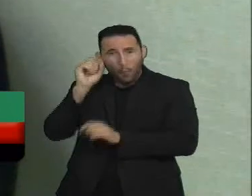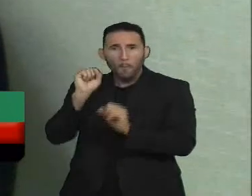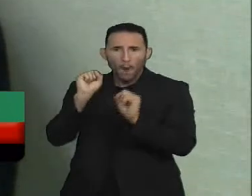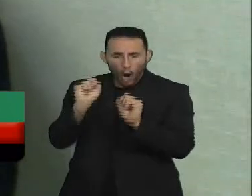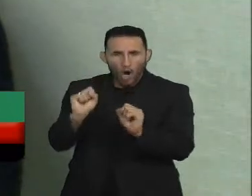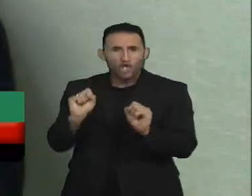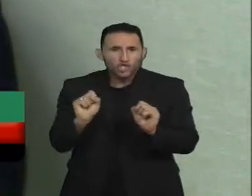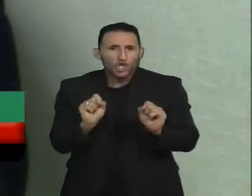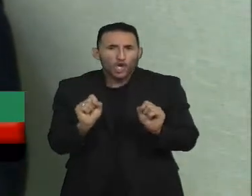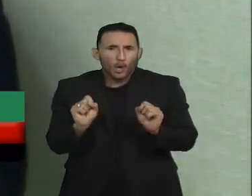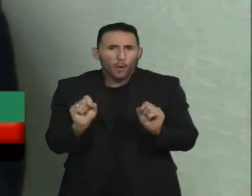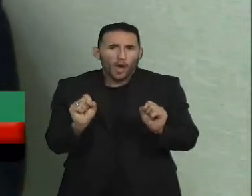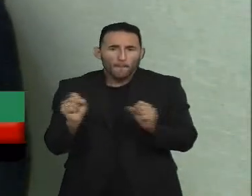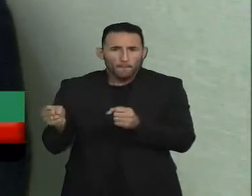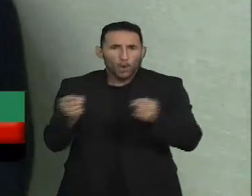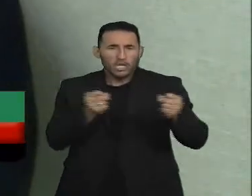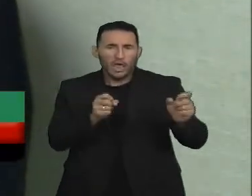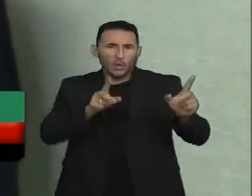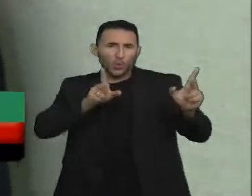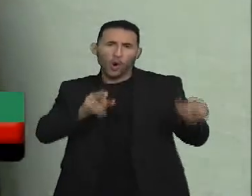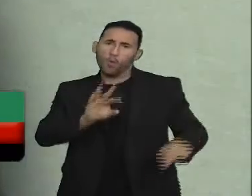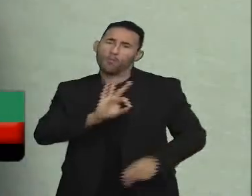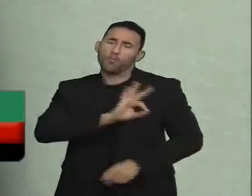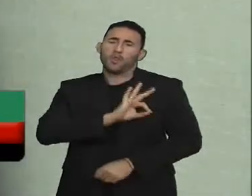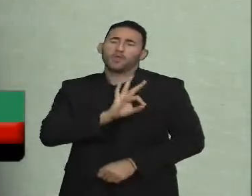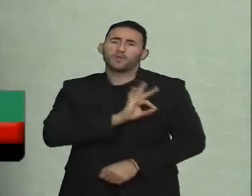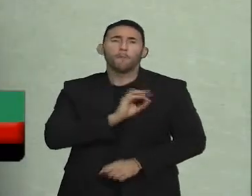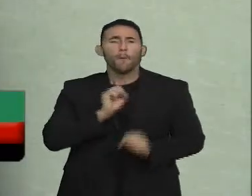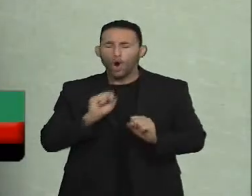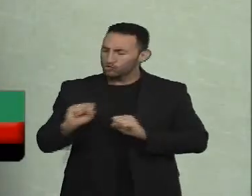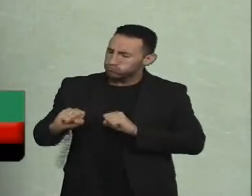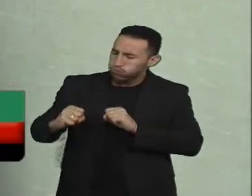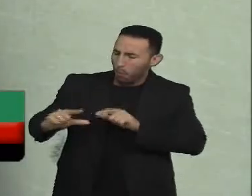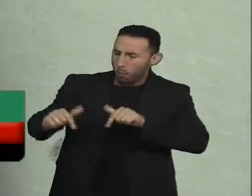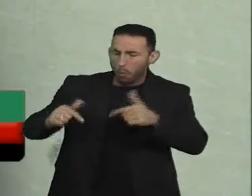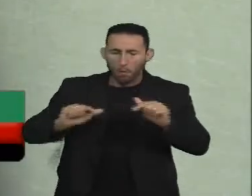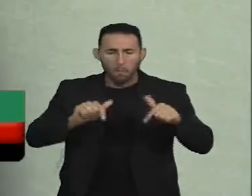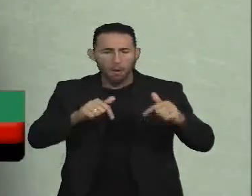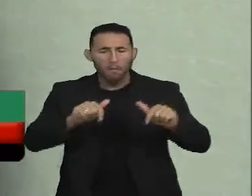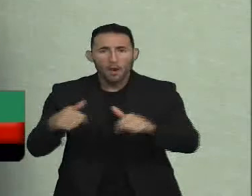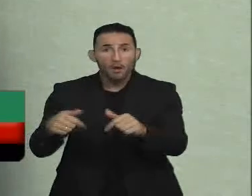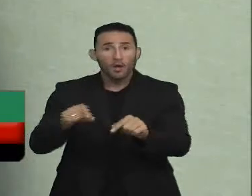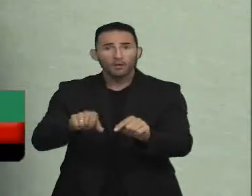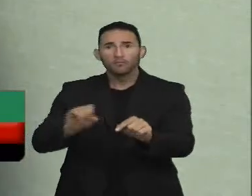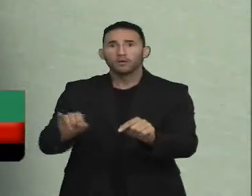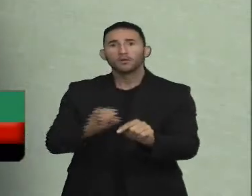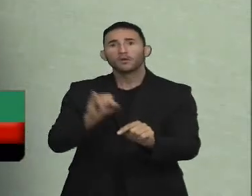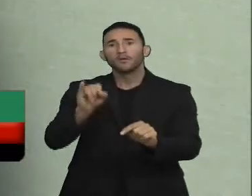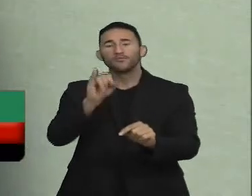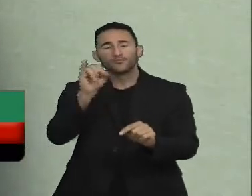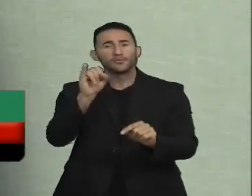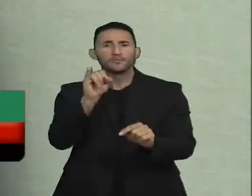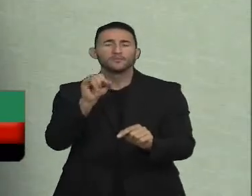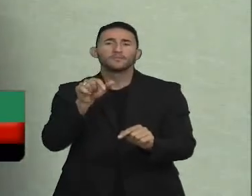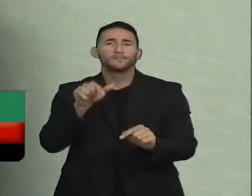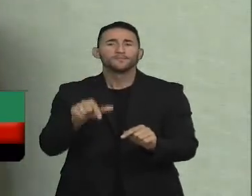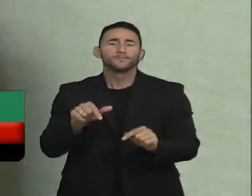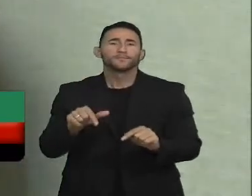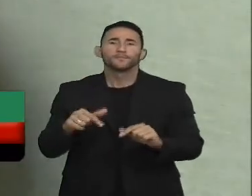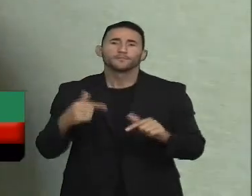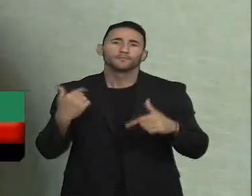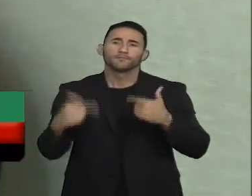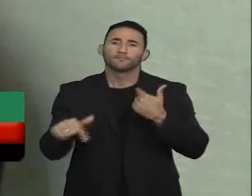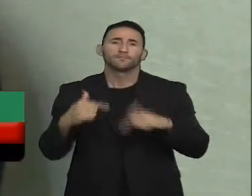guarda continua atuando forte, as guardas municipais, que são importantíssimas, vereador Josias,